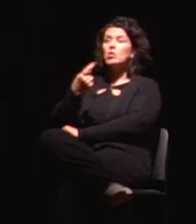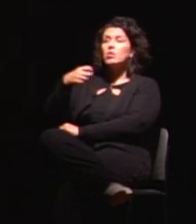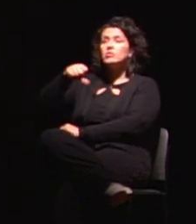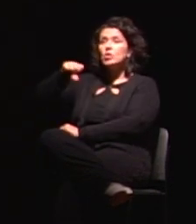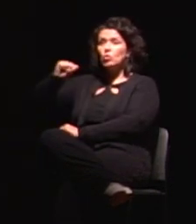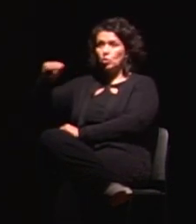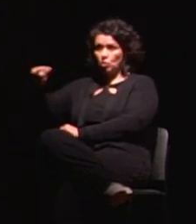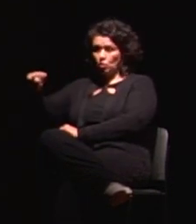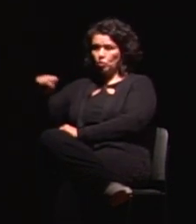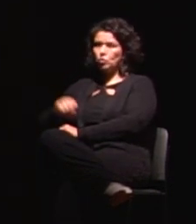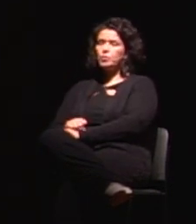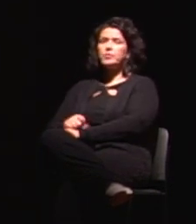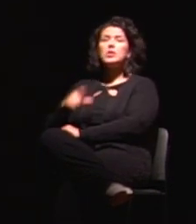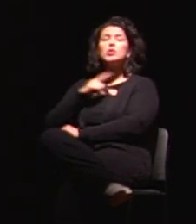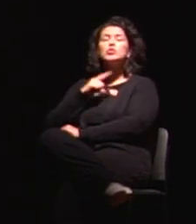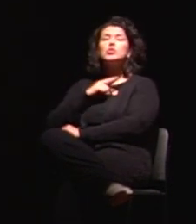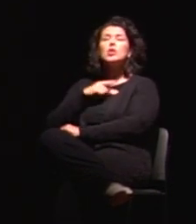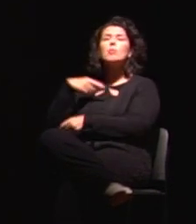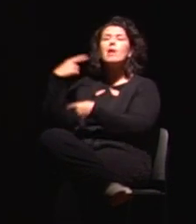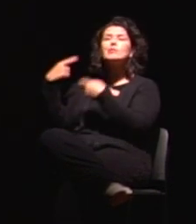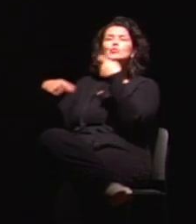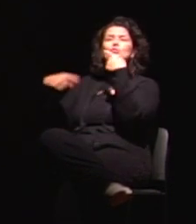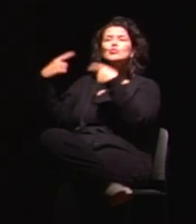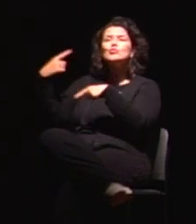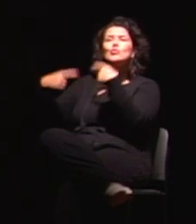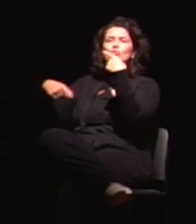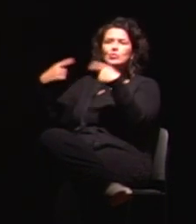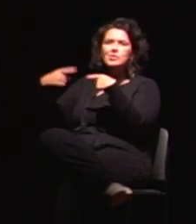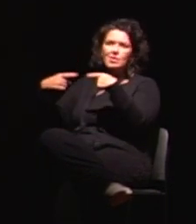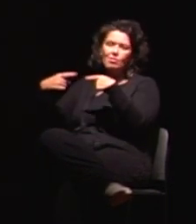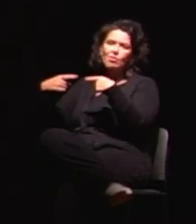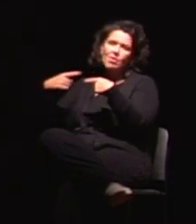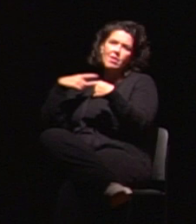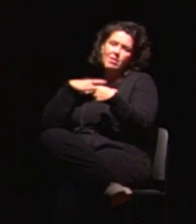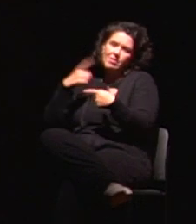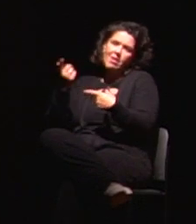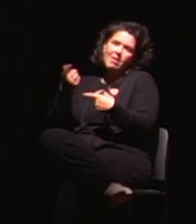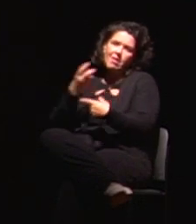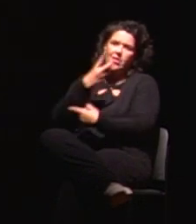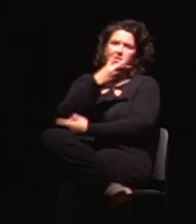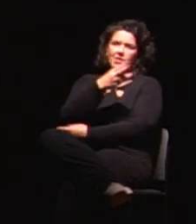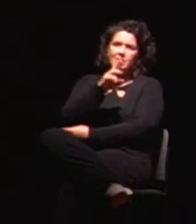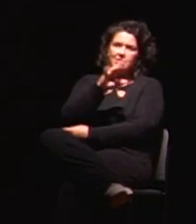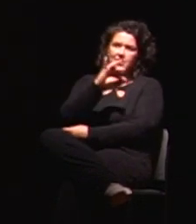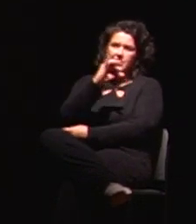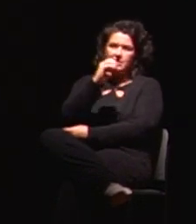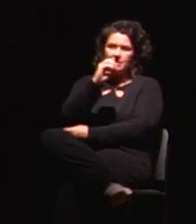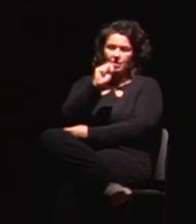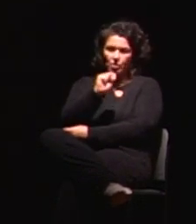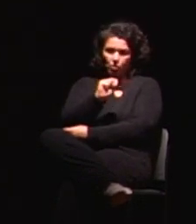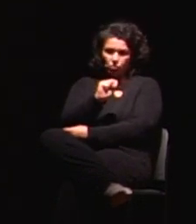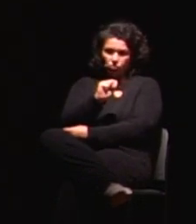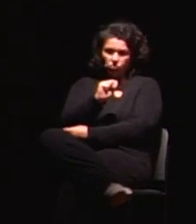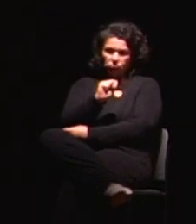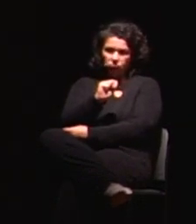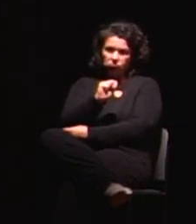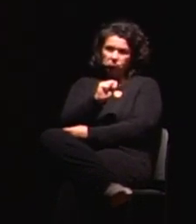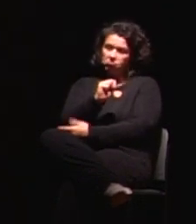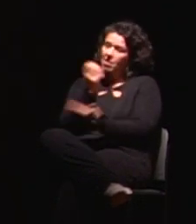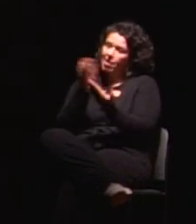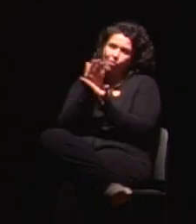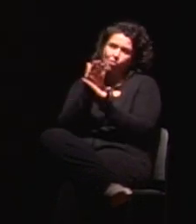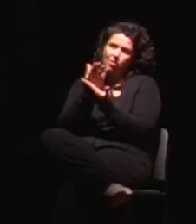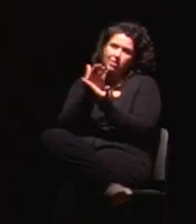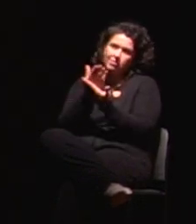1988, uma discussão na Três Rios, saudosa Três Rios, que agora não